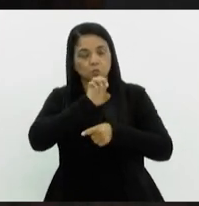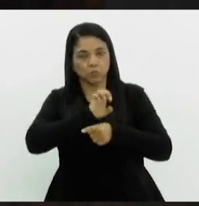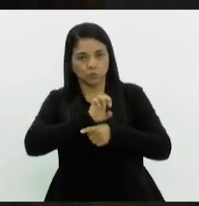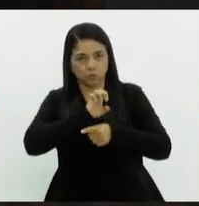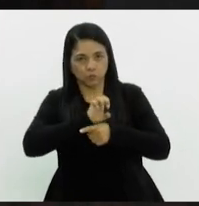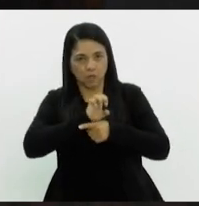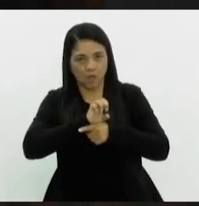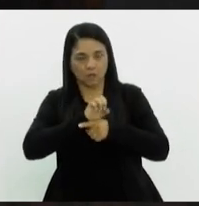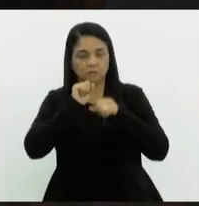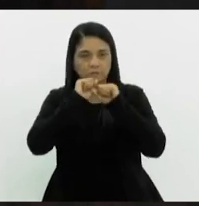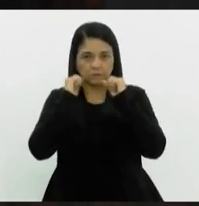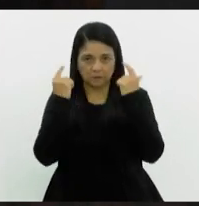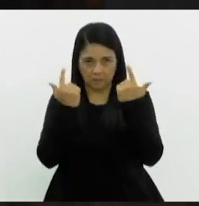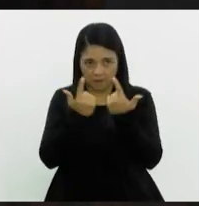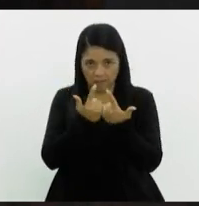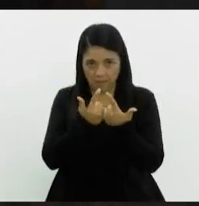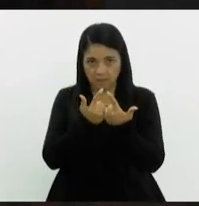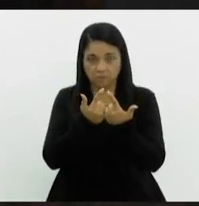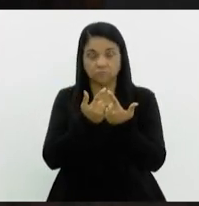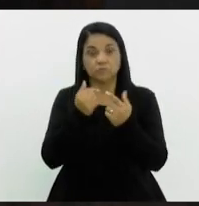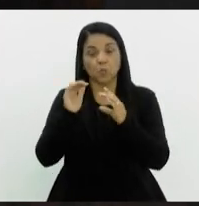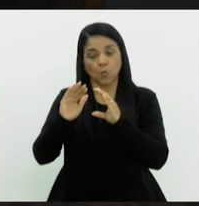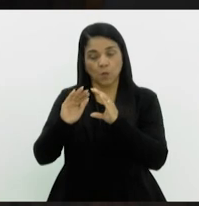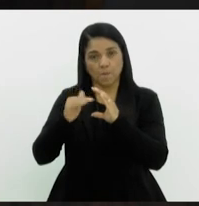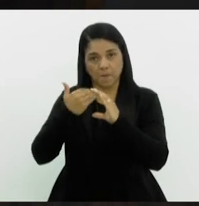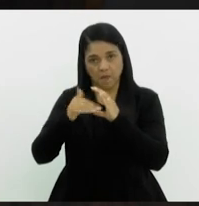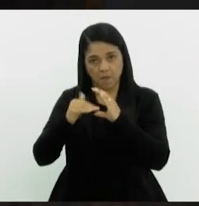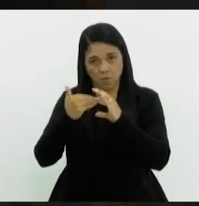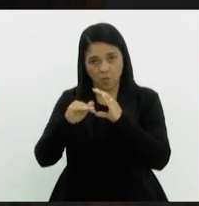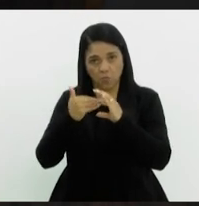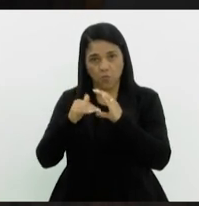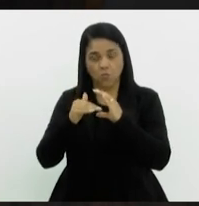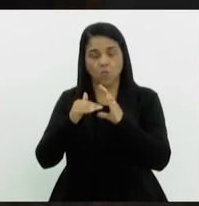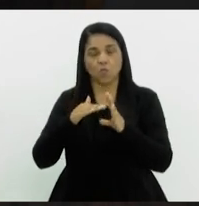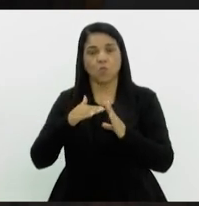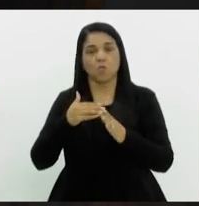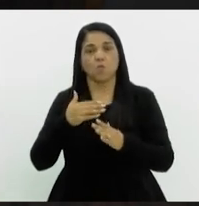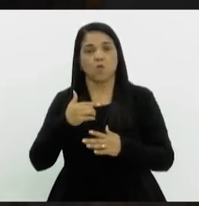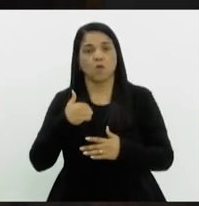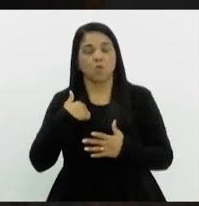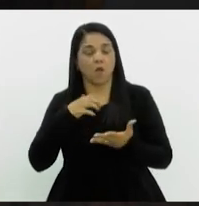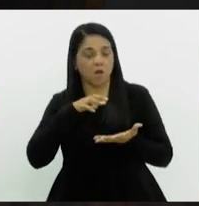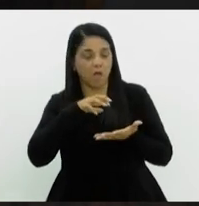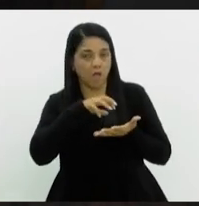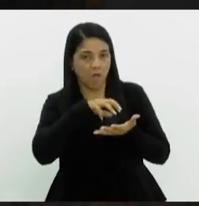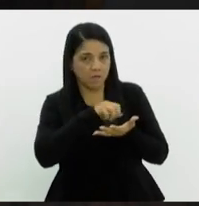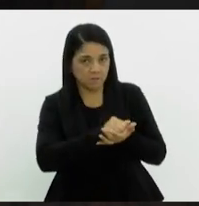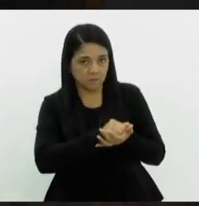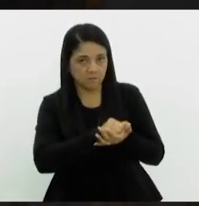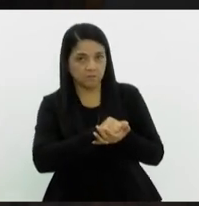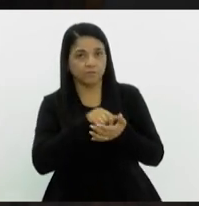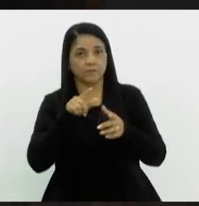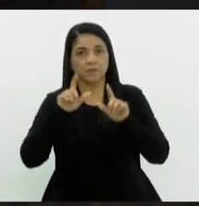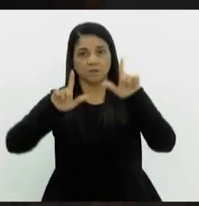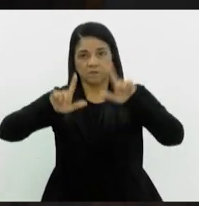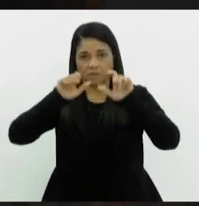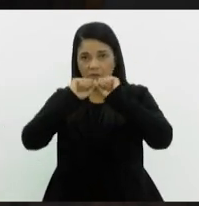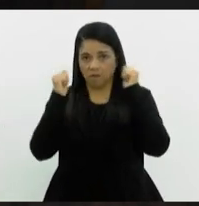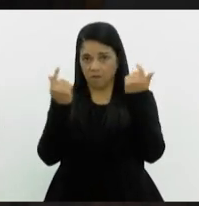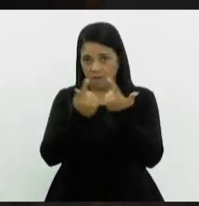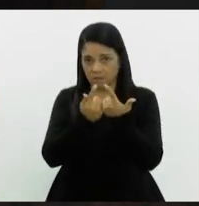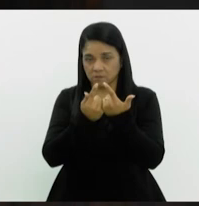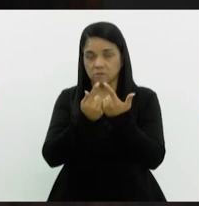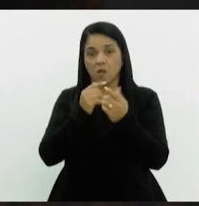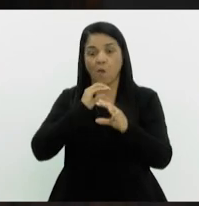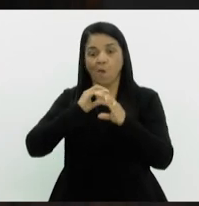da Assembleia Legislativa. E o e-mail, depois eu gostaria que, eu quero registrar aqui na TV Alerj, para que também a